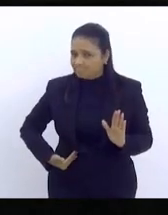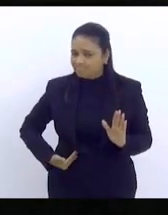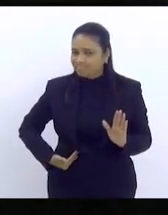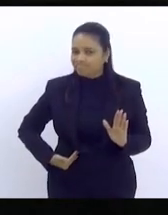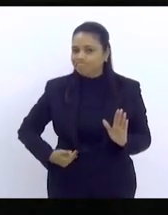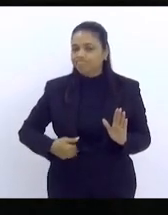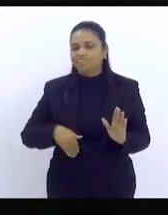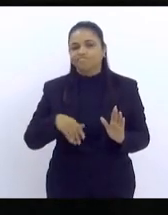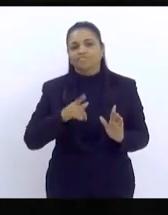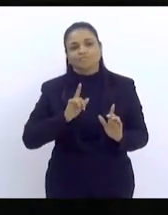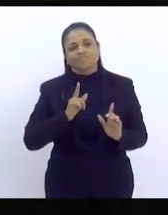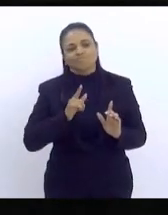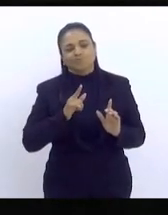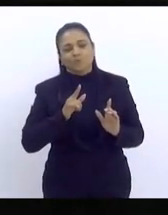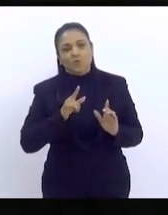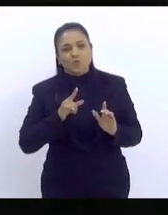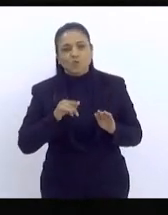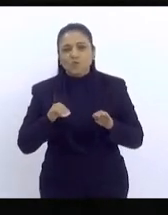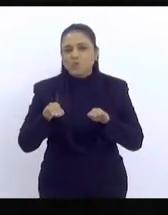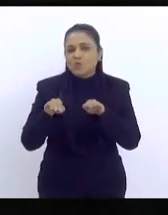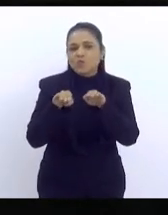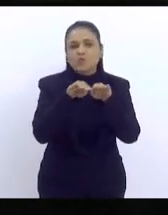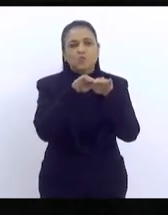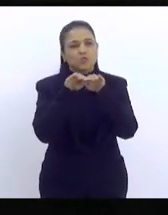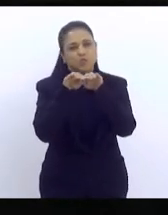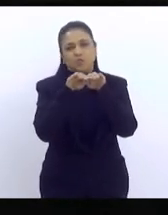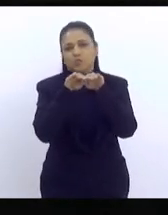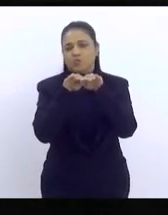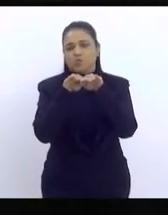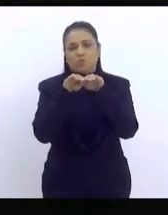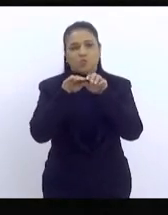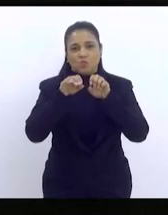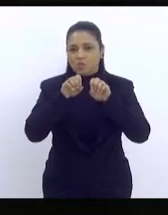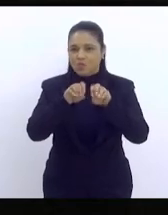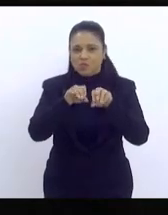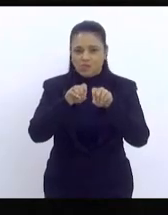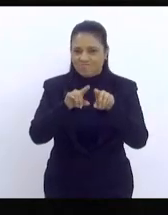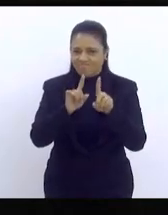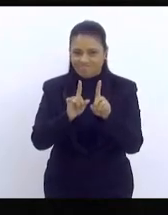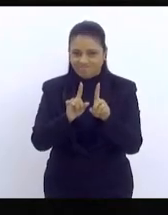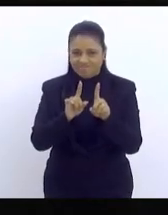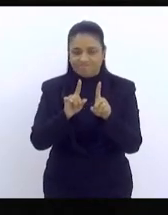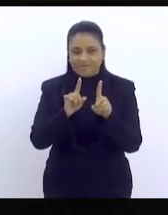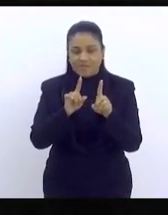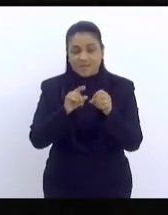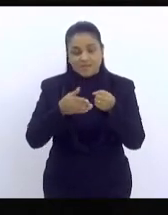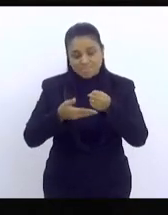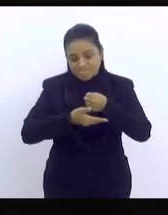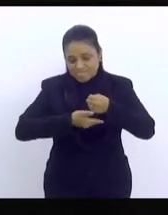atende a necessidade da categoria ela não parte de um patamar na Qual